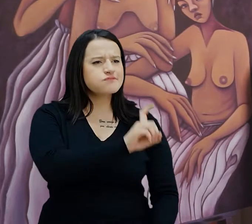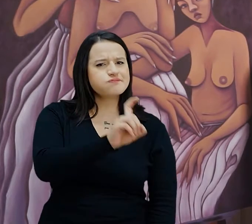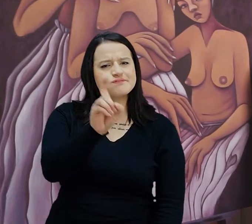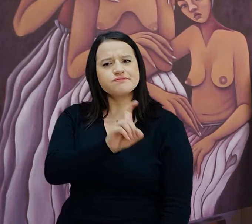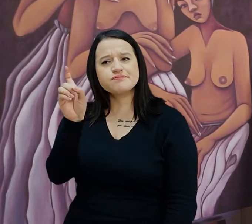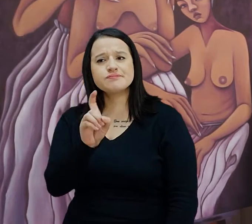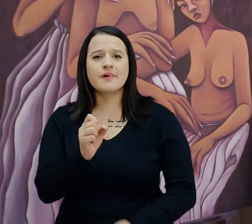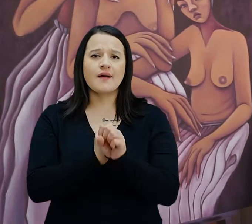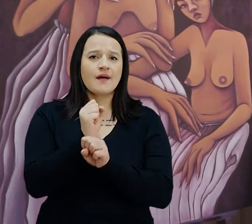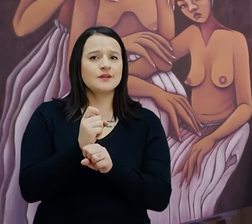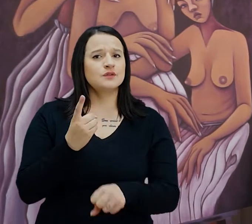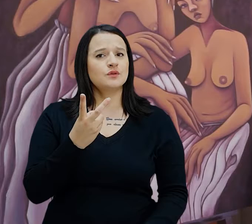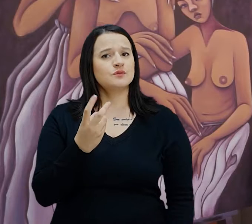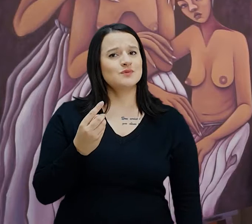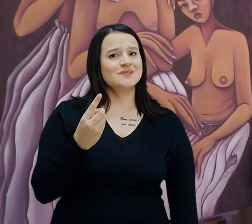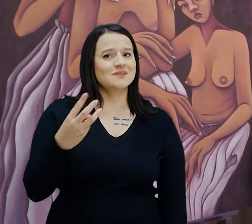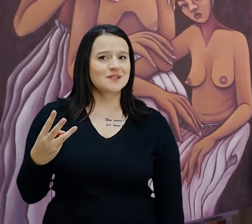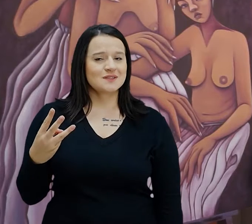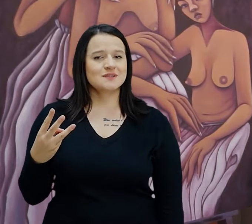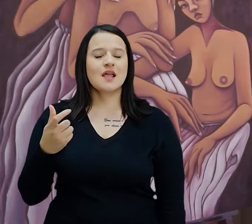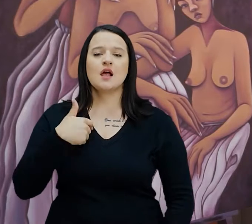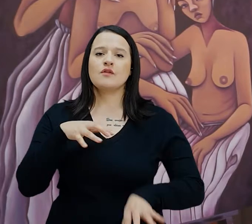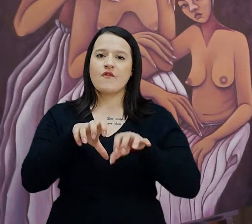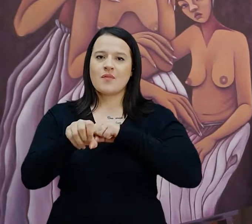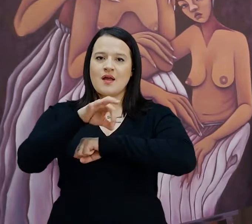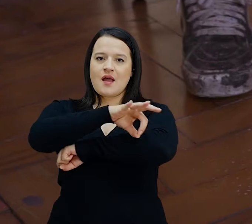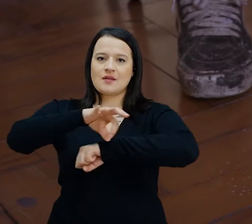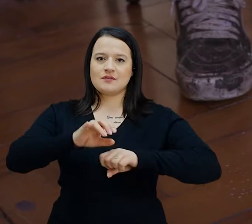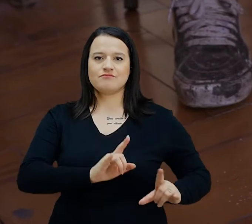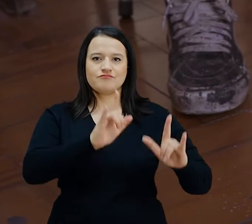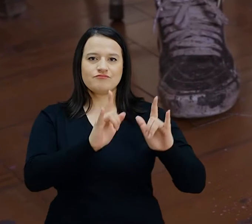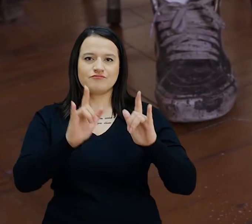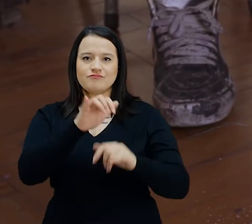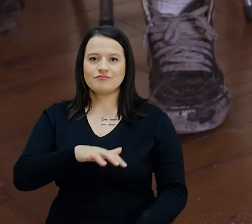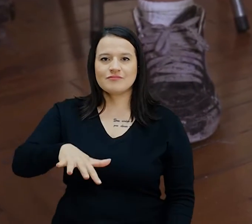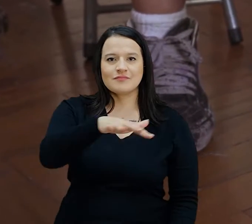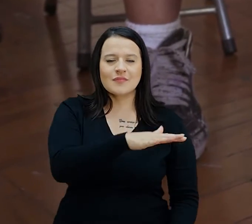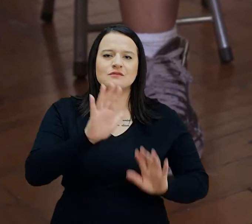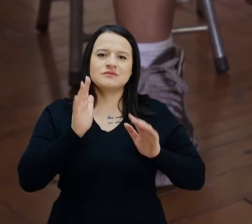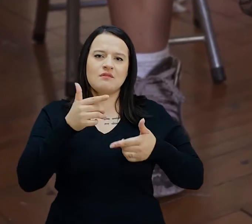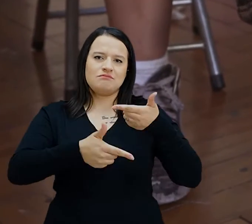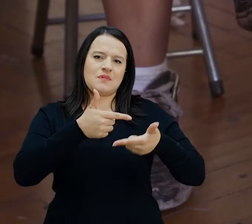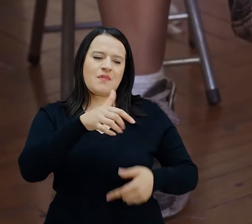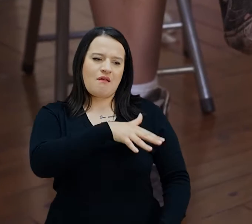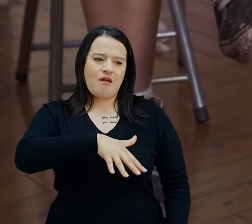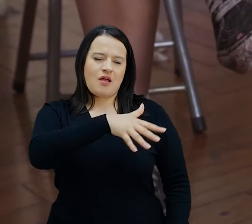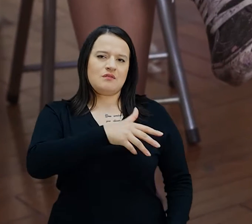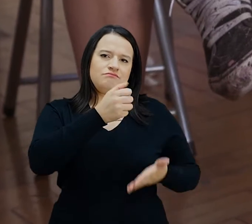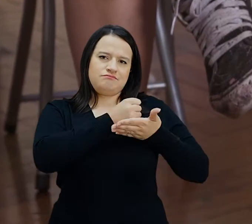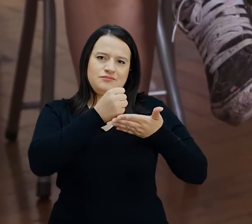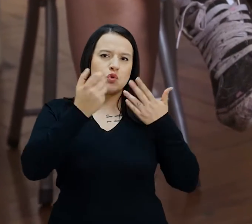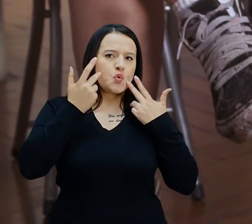por meio do grafite em 2013. Eu sou formada em arquitetura e urbanismo, trabalhei no mercado